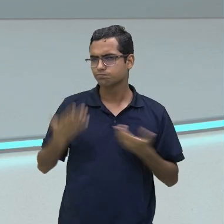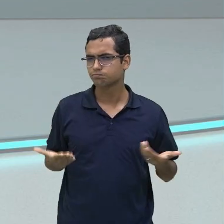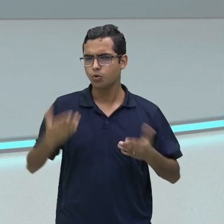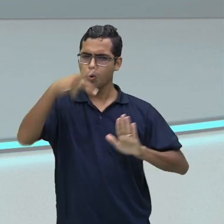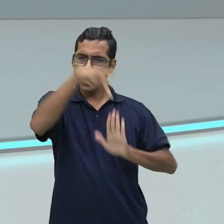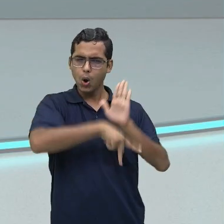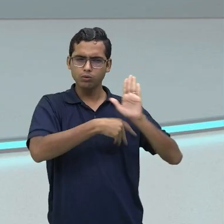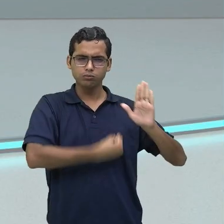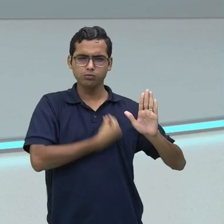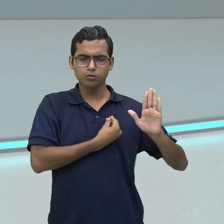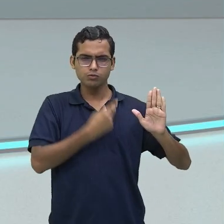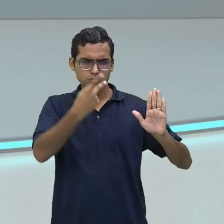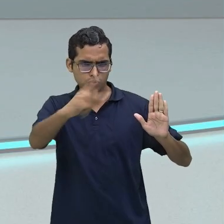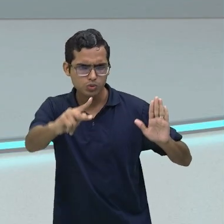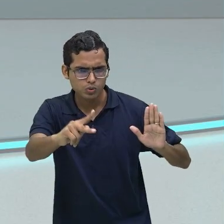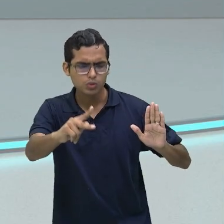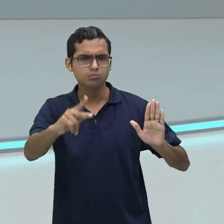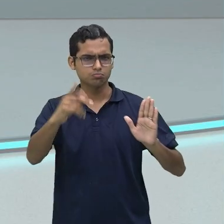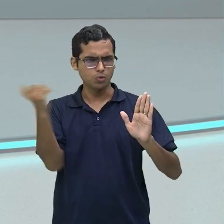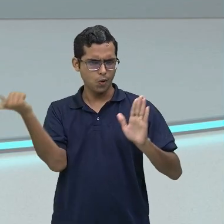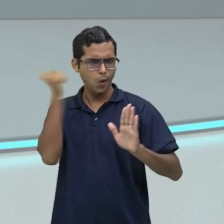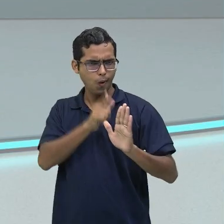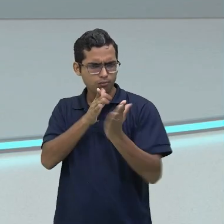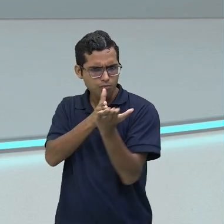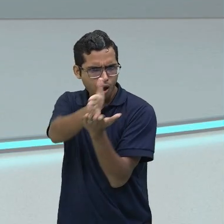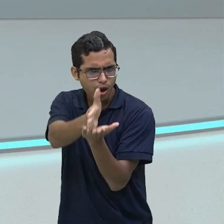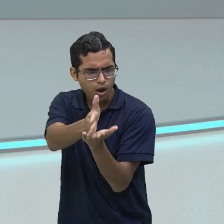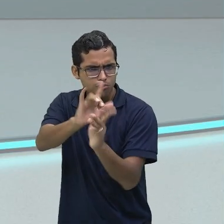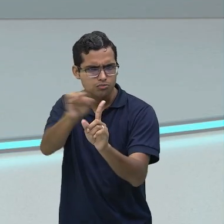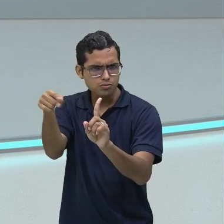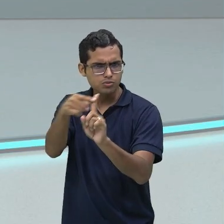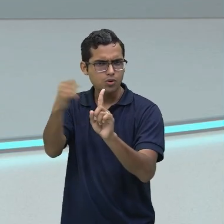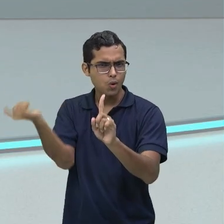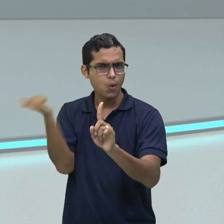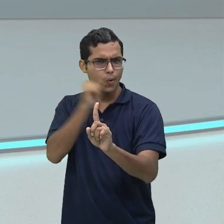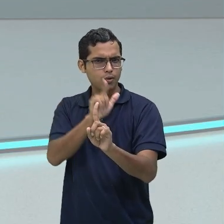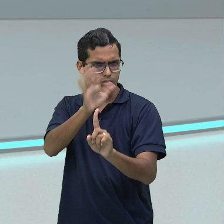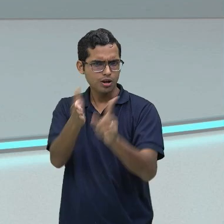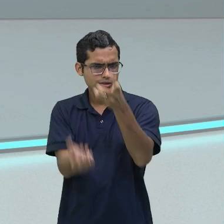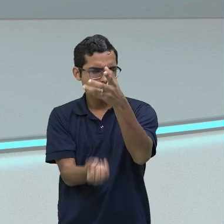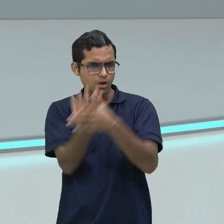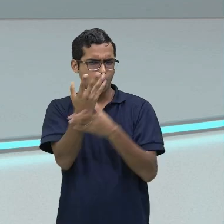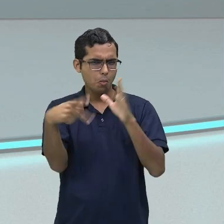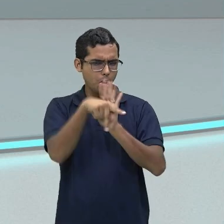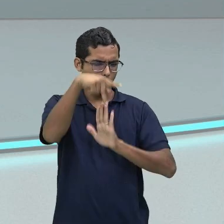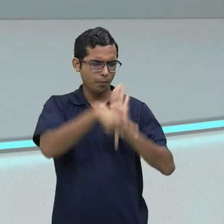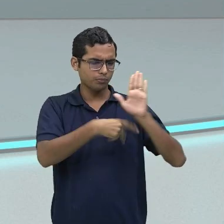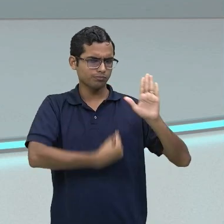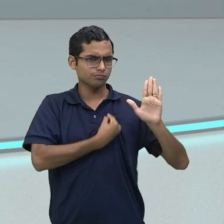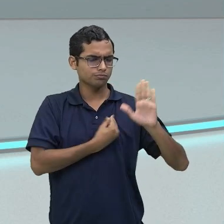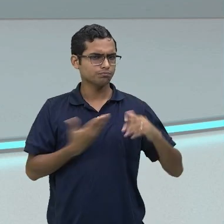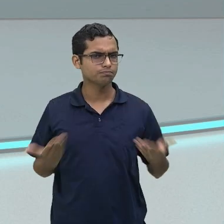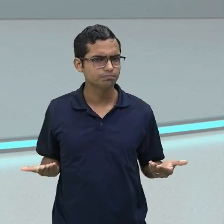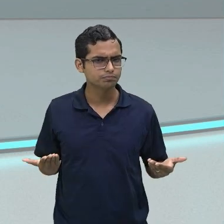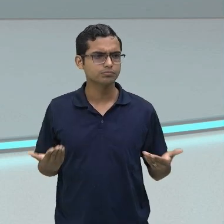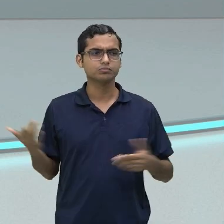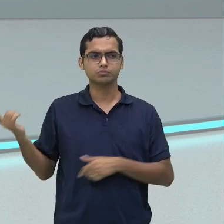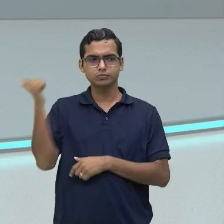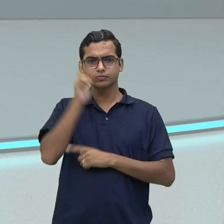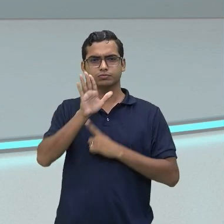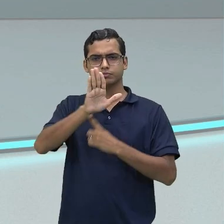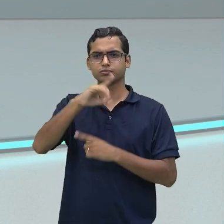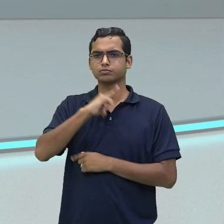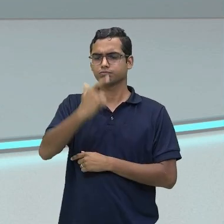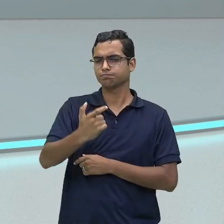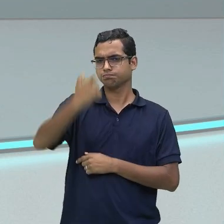vida, ele está sendo seguido? Você já construiu o seu projeto de vida? Então que possamos trazer essa